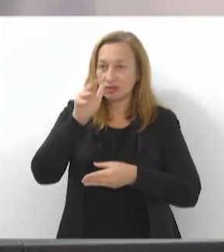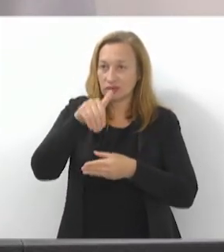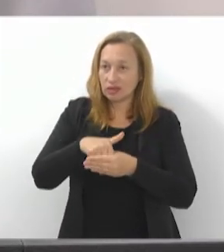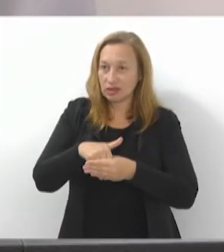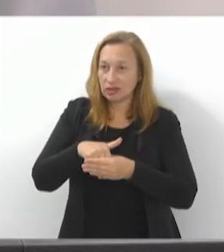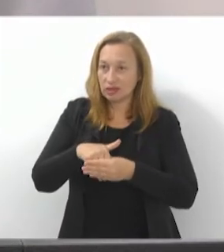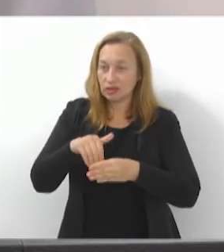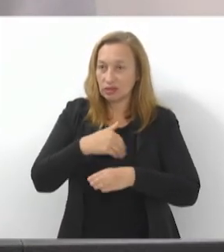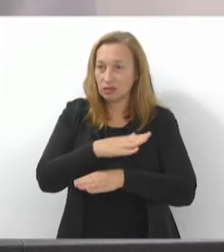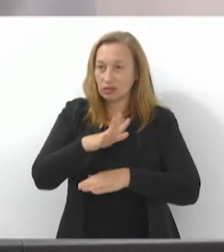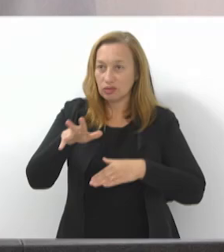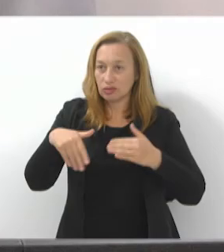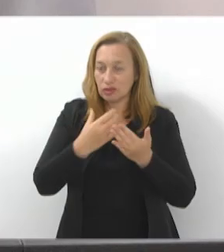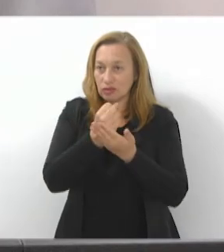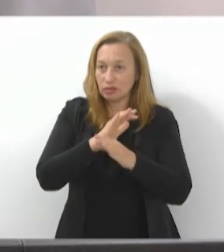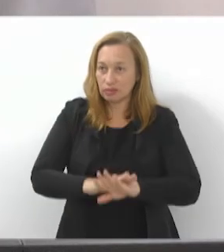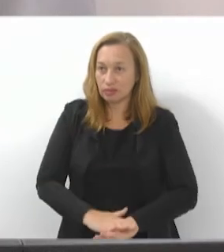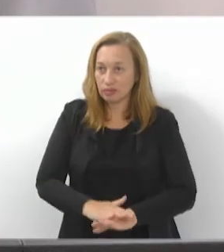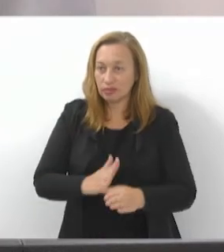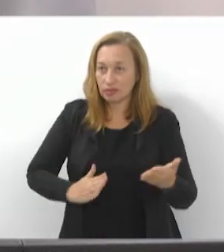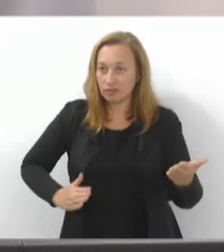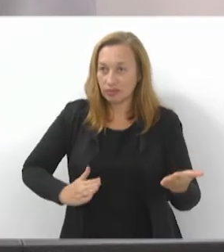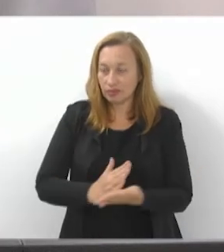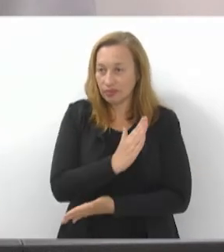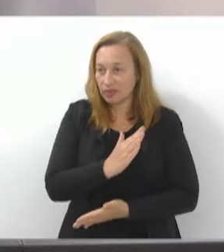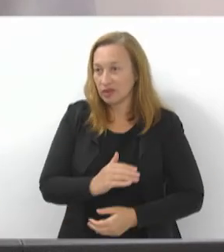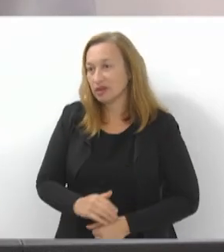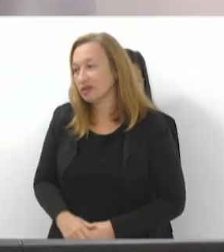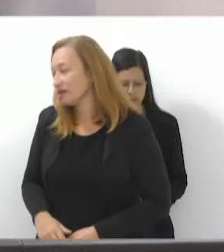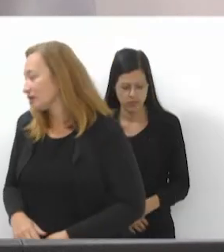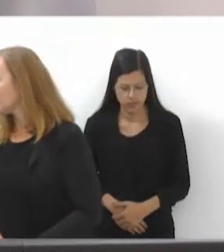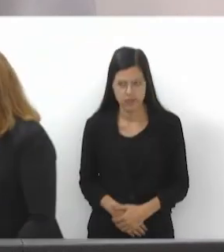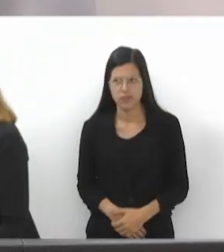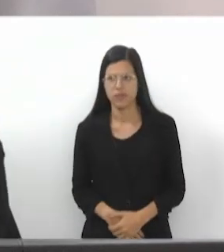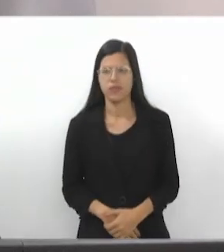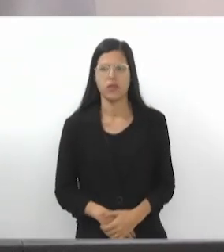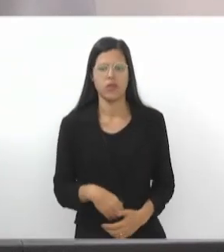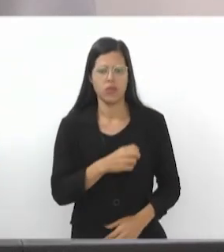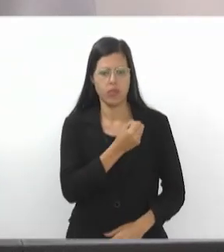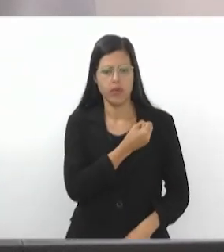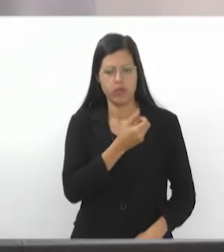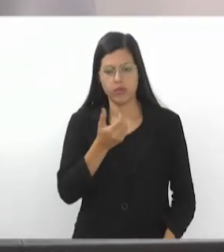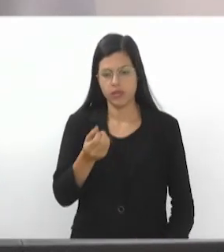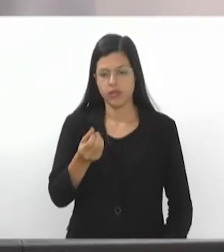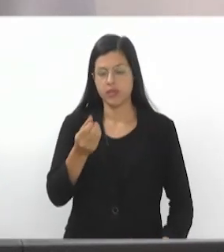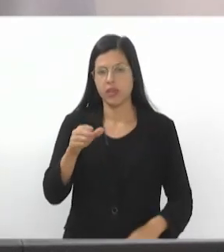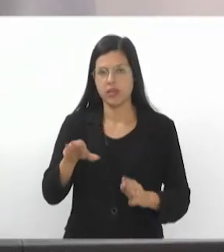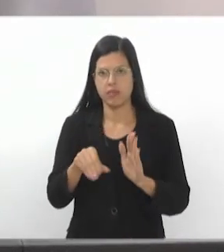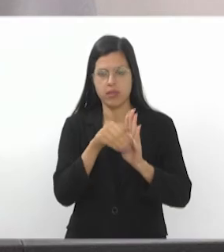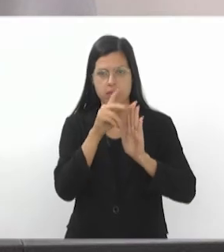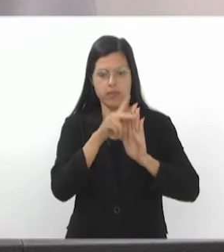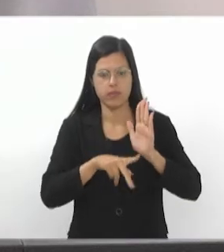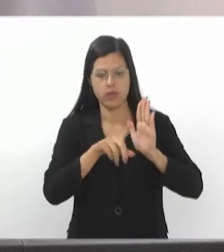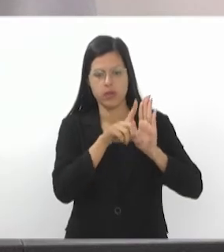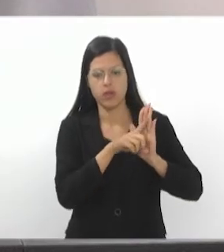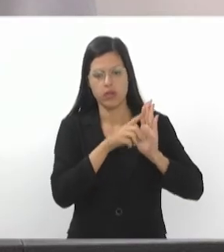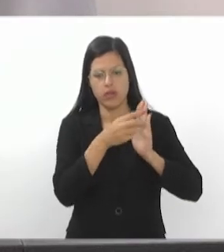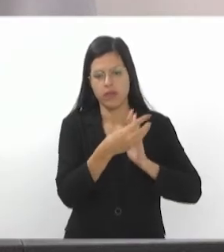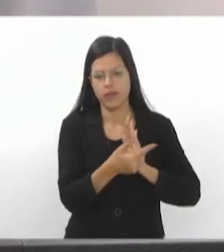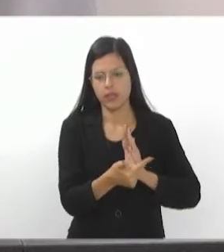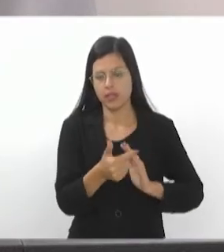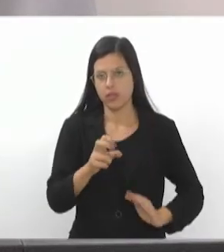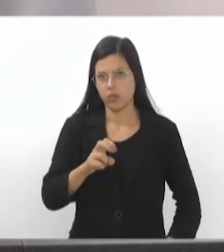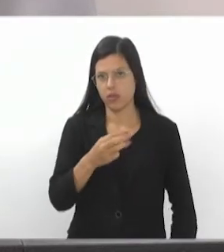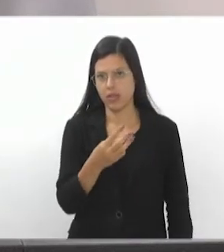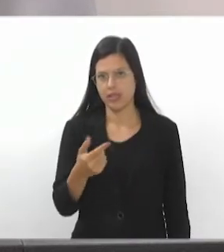discussão, em votação. Senhores que aprovam, permaneçam como estão. Aprovado. Item 6 da pauta, emendas de plenário ao projeto de lei 2537 de